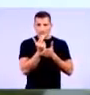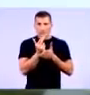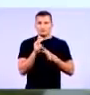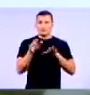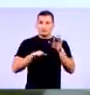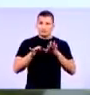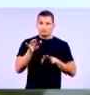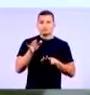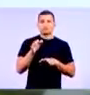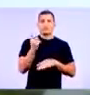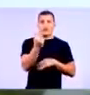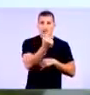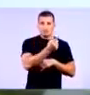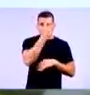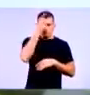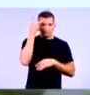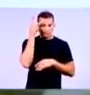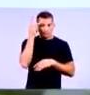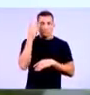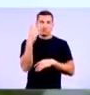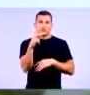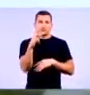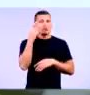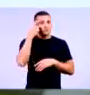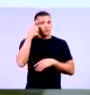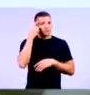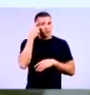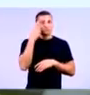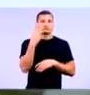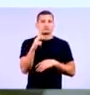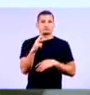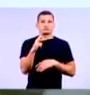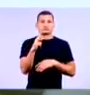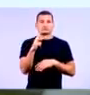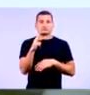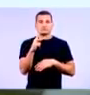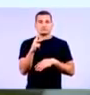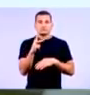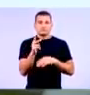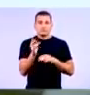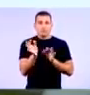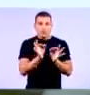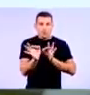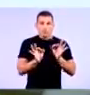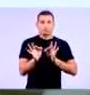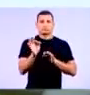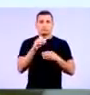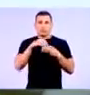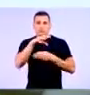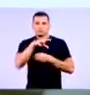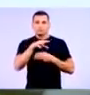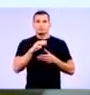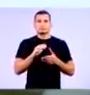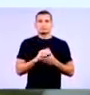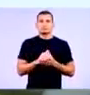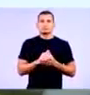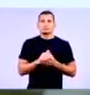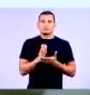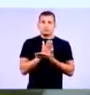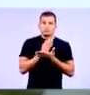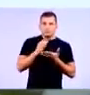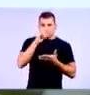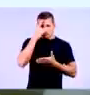de cada pessoa, como que é a sua construção mental a respeito daquele conhecimento, daquele conteúdo. Mas a gente trouxe algumas ideias que podem nortear